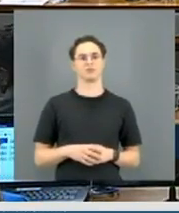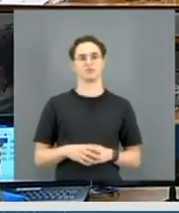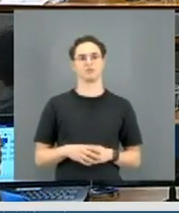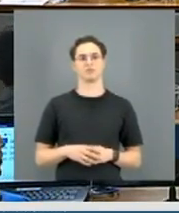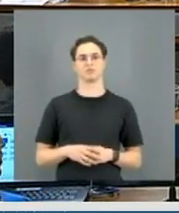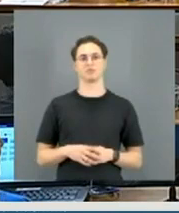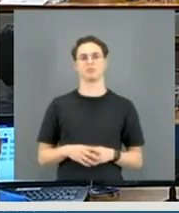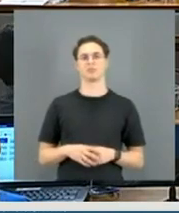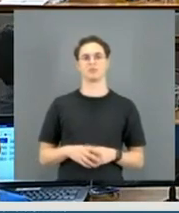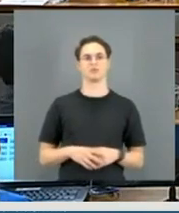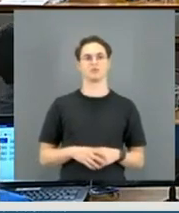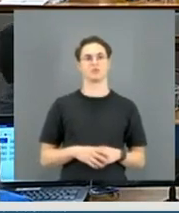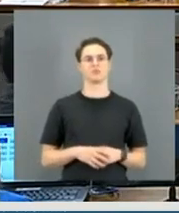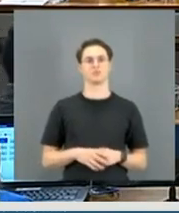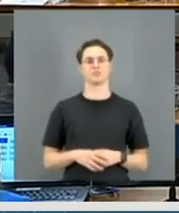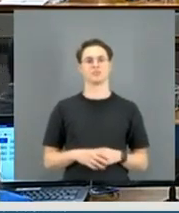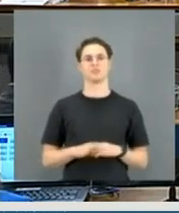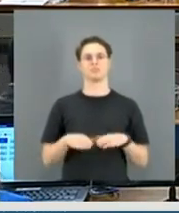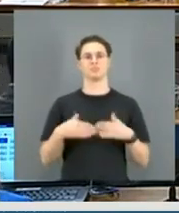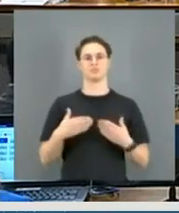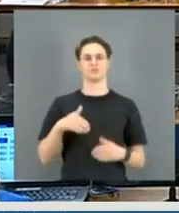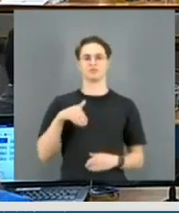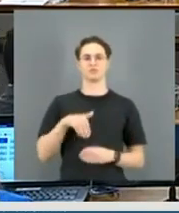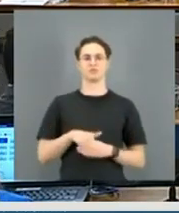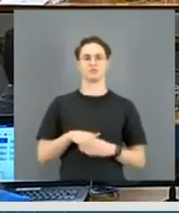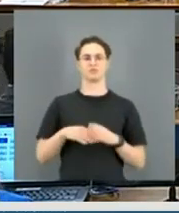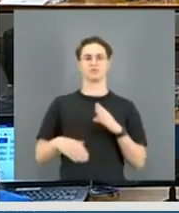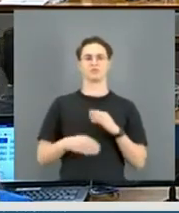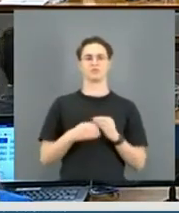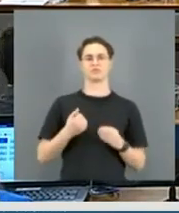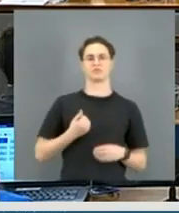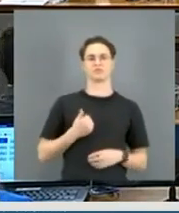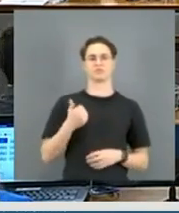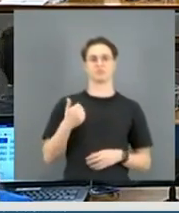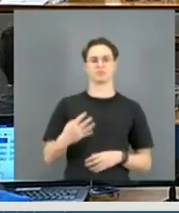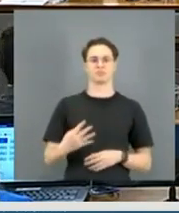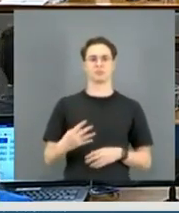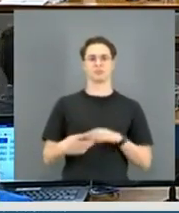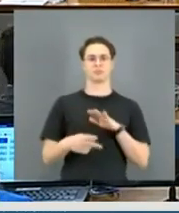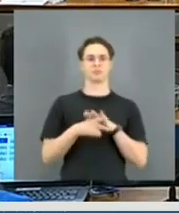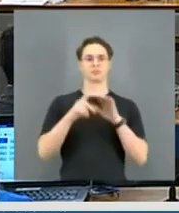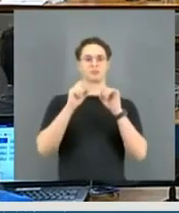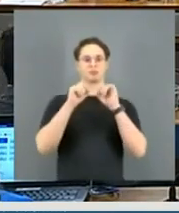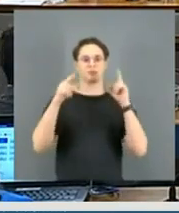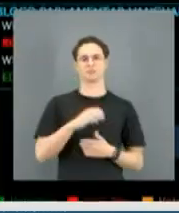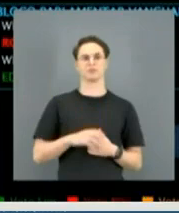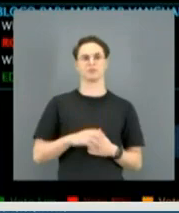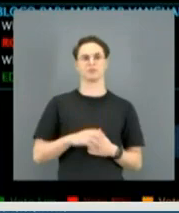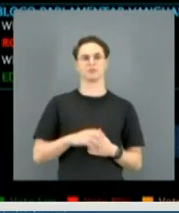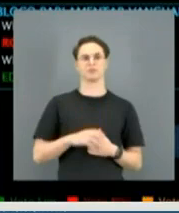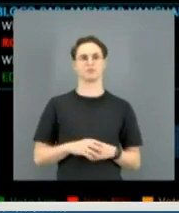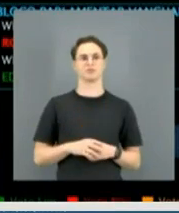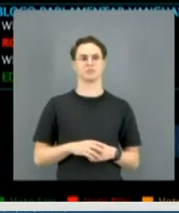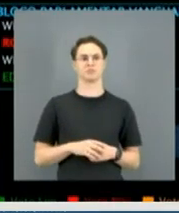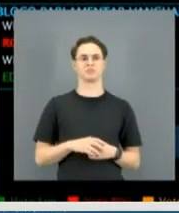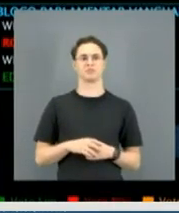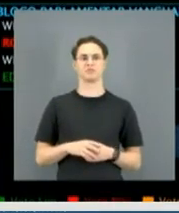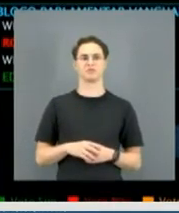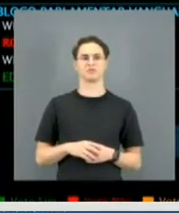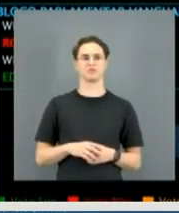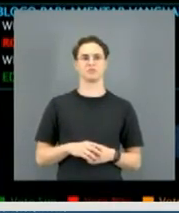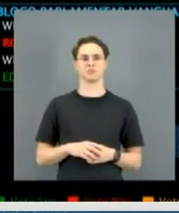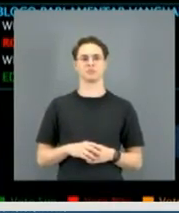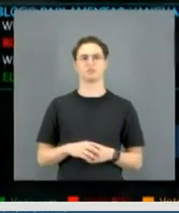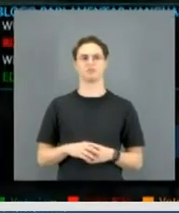Uma pergunta que me chama a atenção nos últimos tempos, nós temos comemorado aí realmente um certo controle da inflação, né?